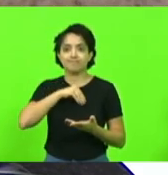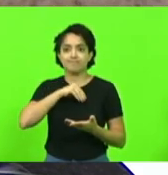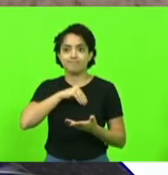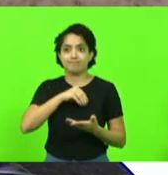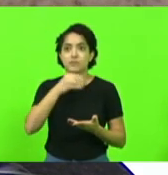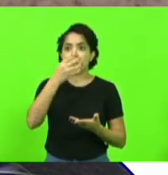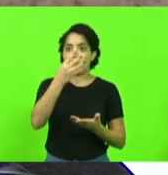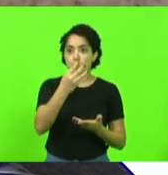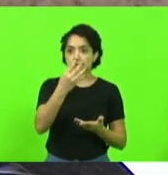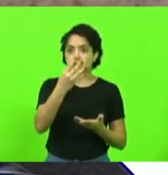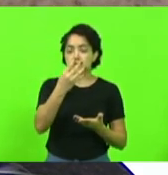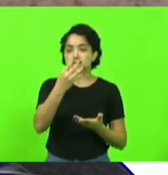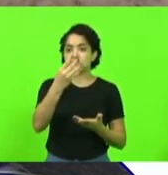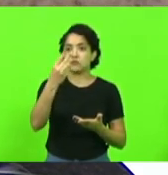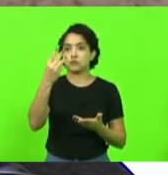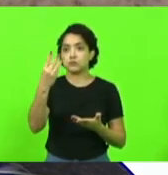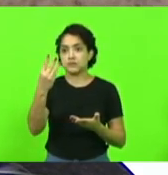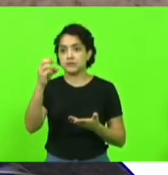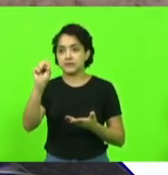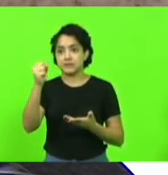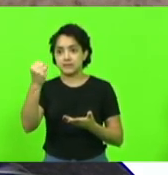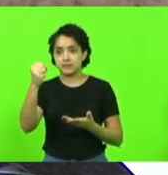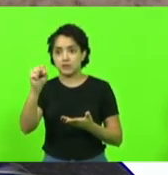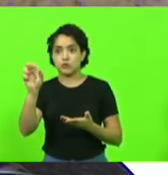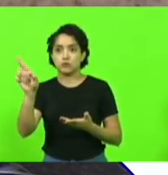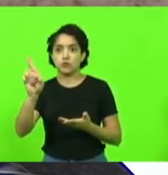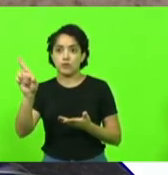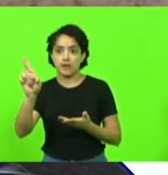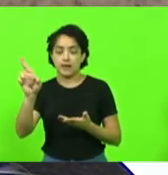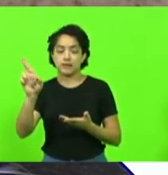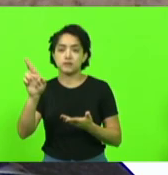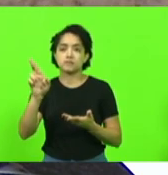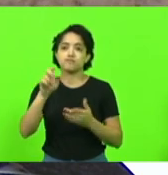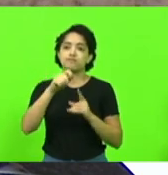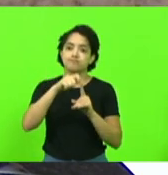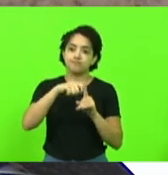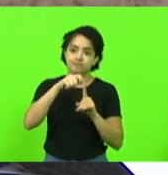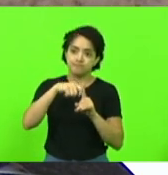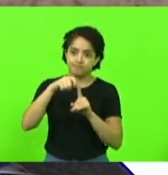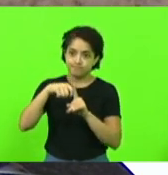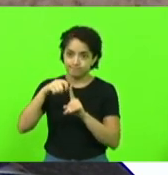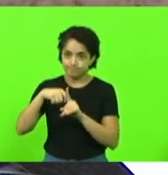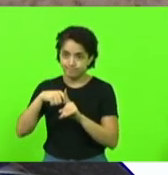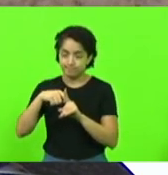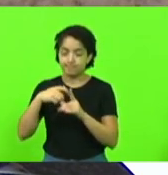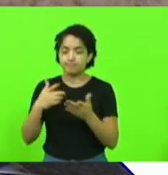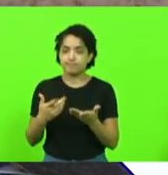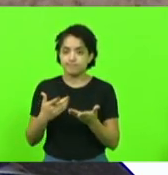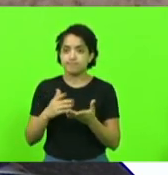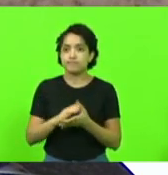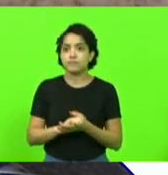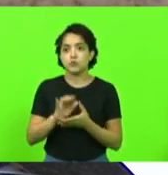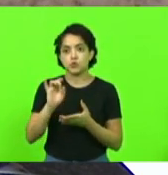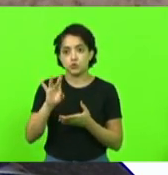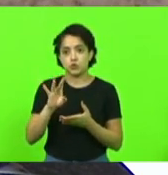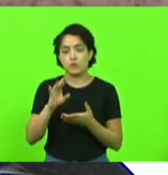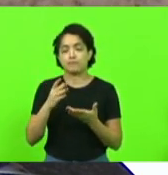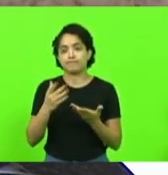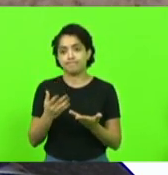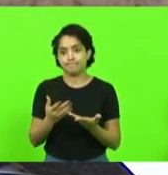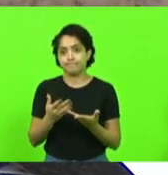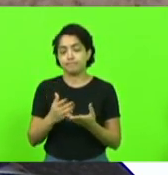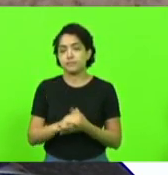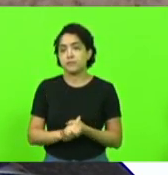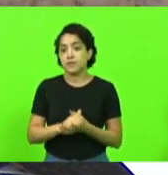R$ 438 por mês. 105 milhões de brasileiros que ganham R$ 438 por mês.